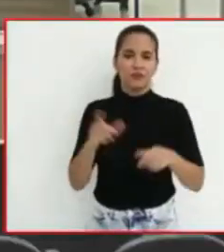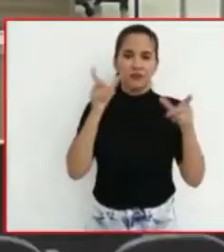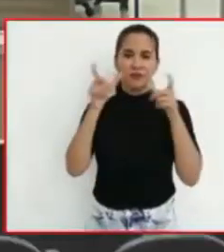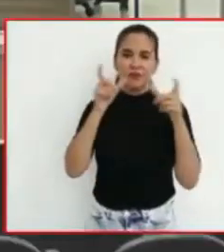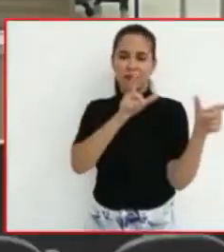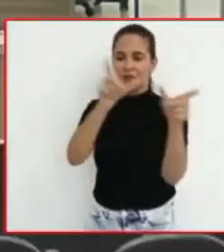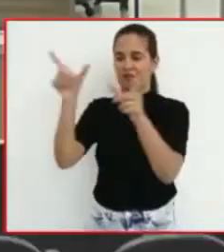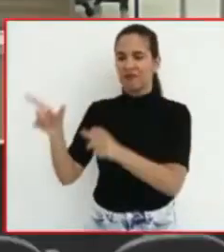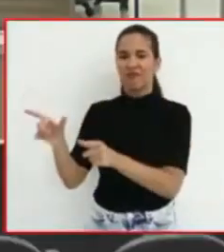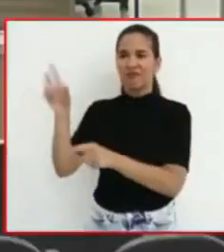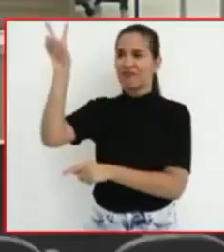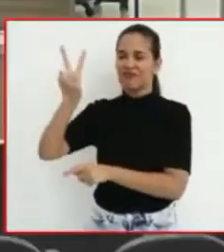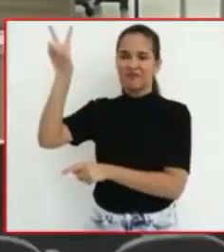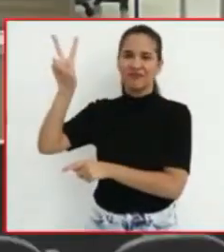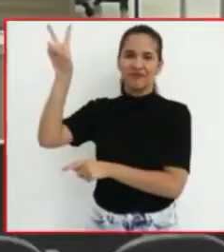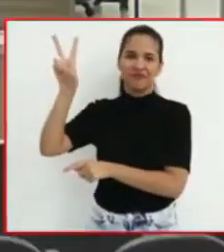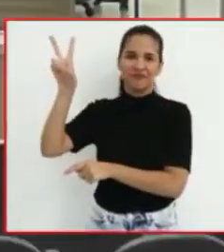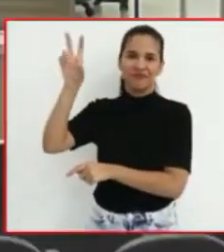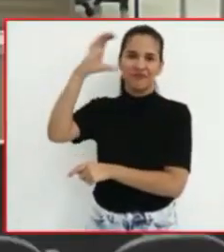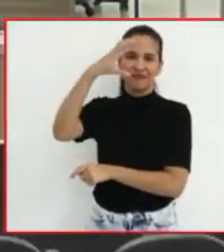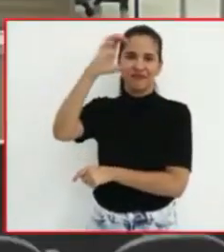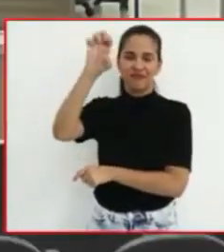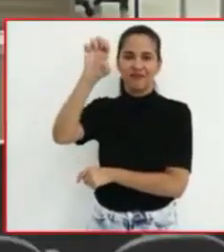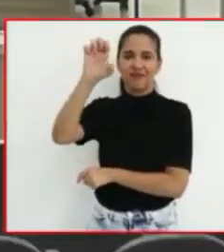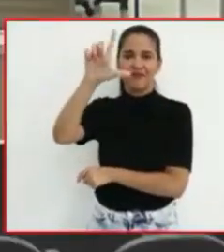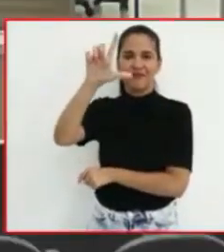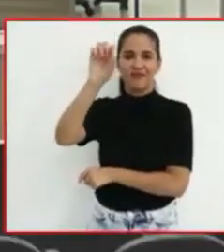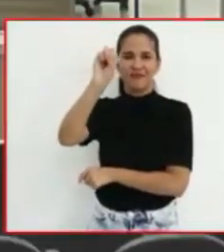Com a palavra, o vereador Celso.